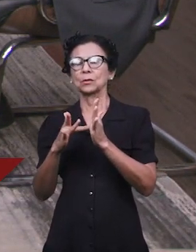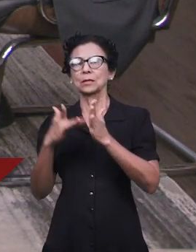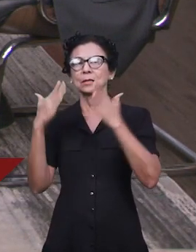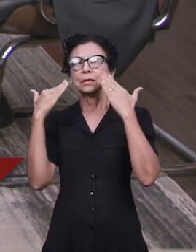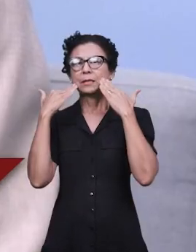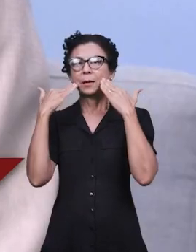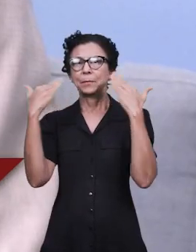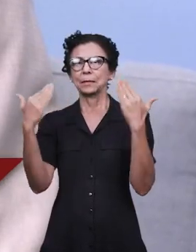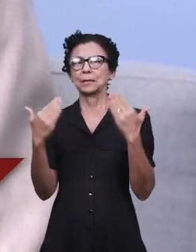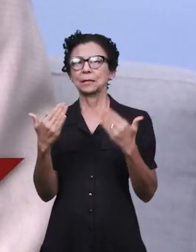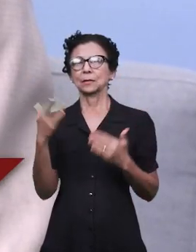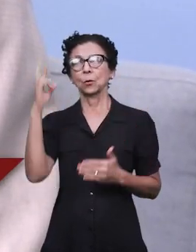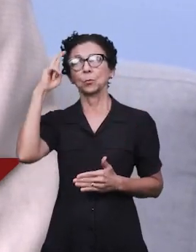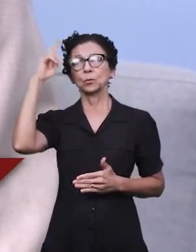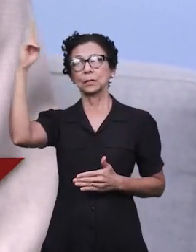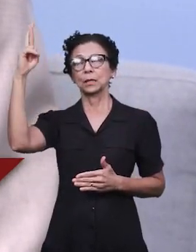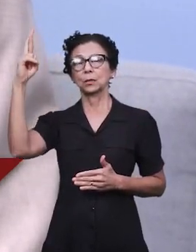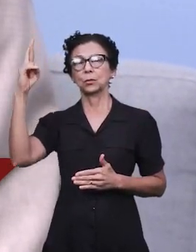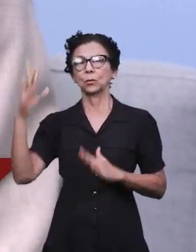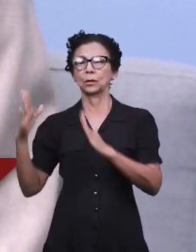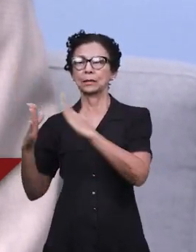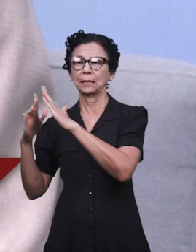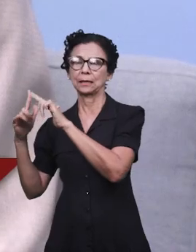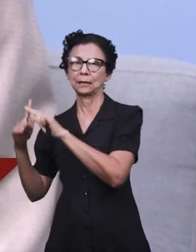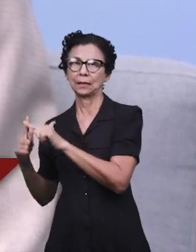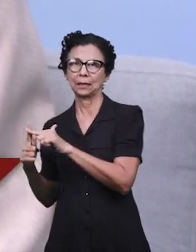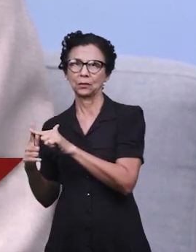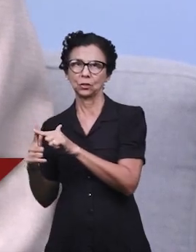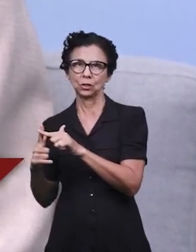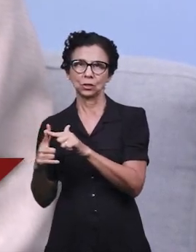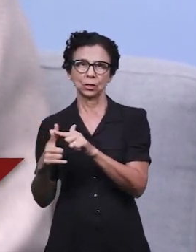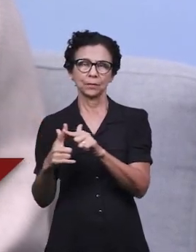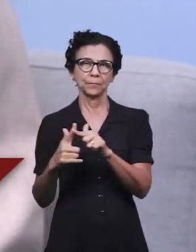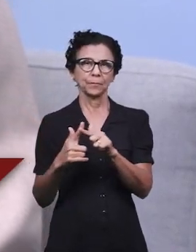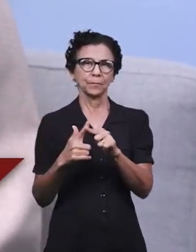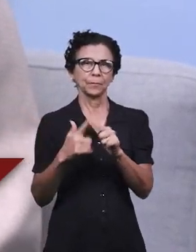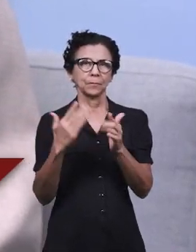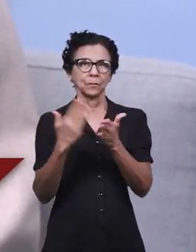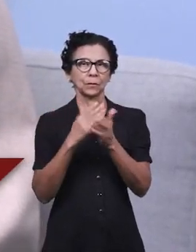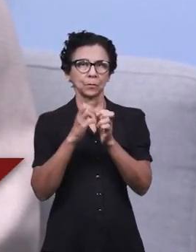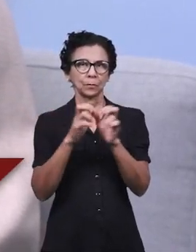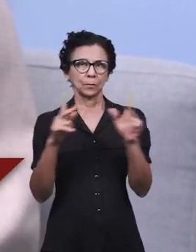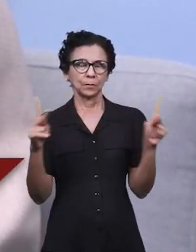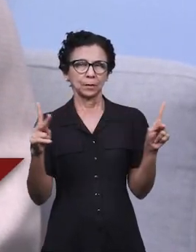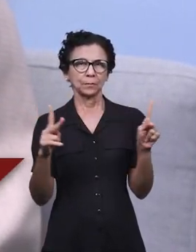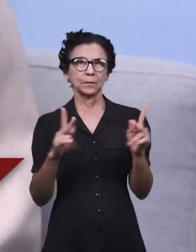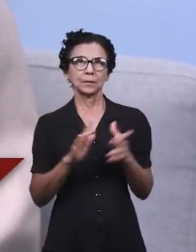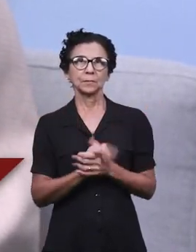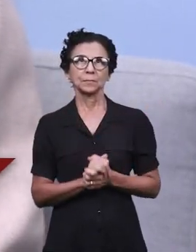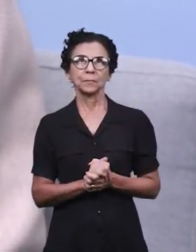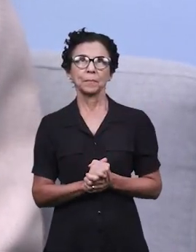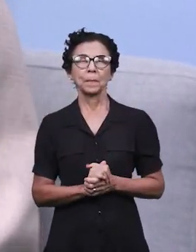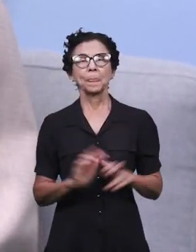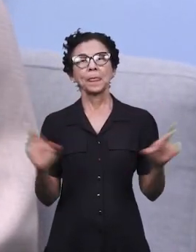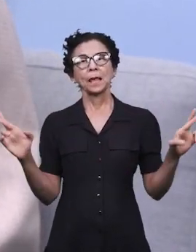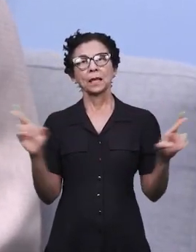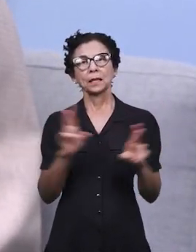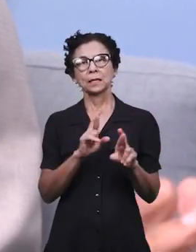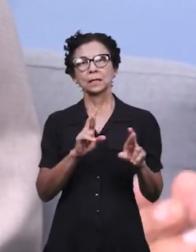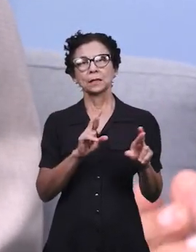com ela no livro, que é revelada no livro, e com o Pai. Então fica essa pergunta para a semana que vem. O senhor tem uma semana